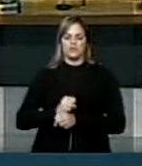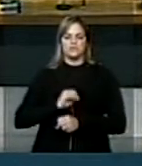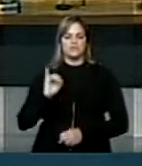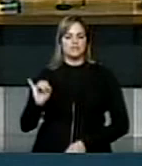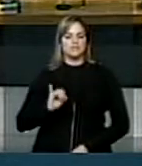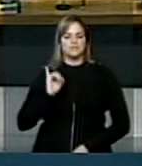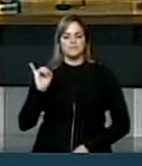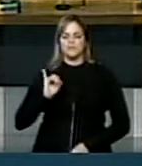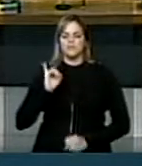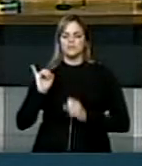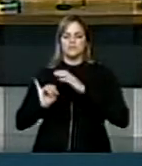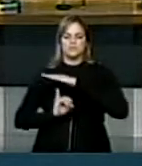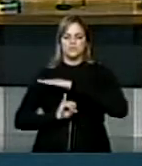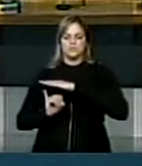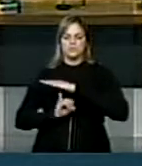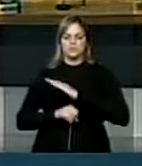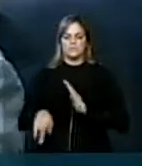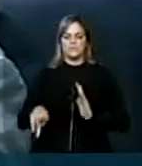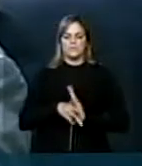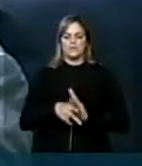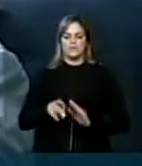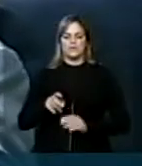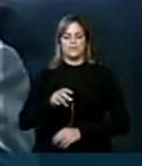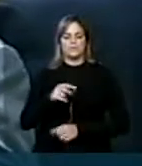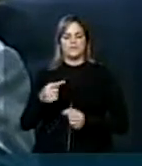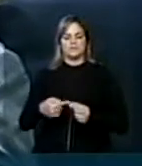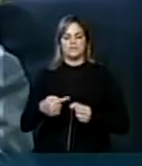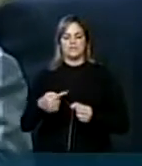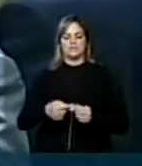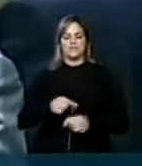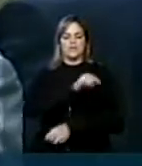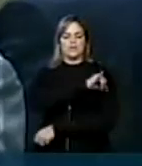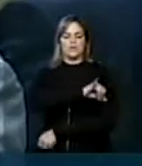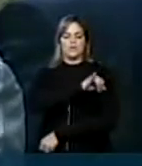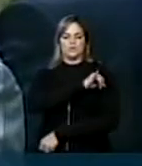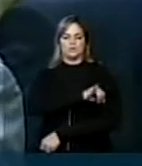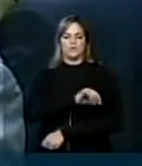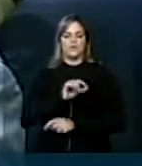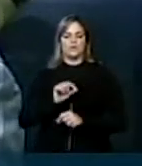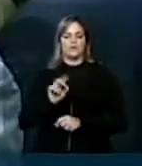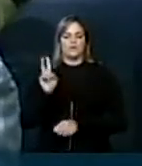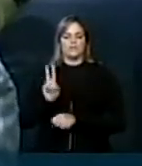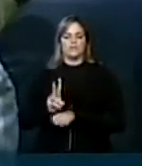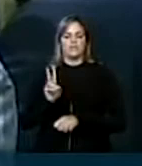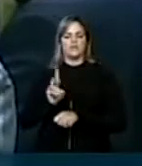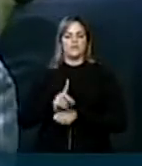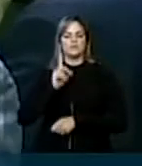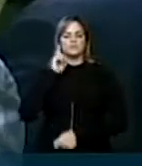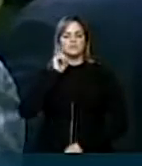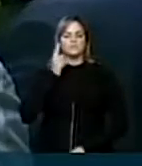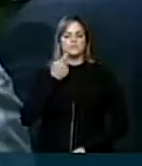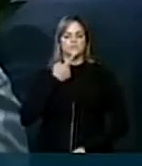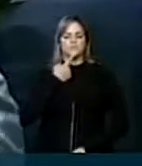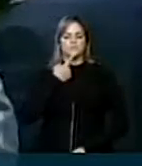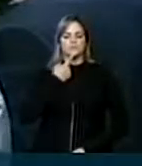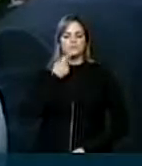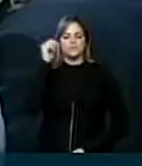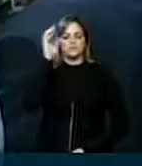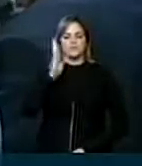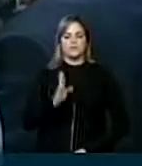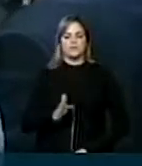na cidade do Rio de Janeiro e, por não dizer do Brasil, a defesa dos surdos brasileiros é a Alvorada.